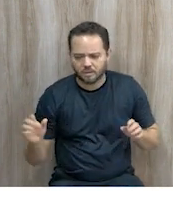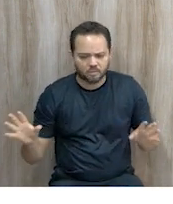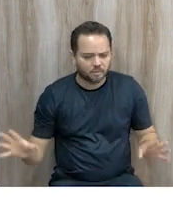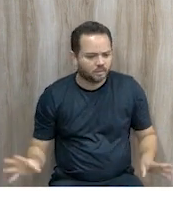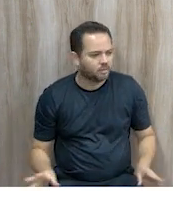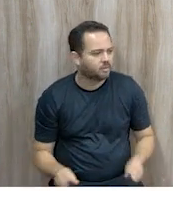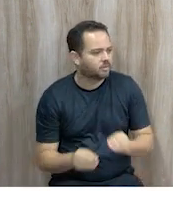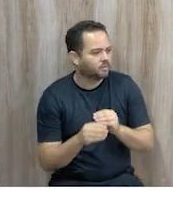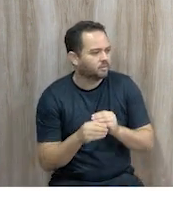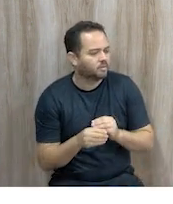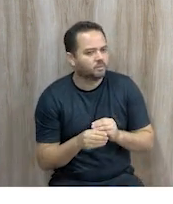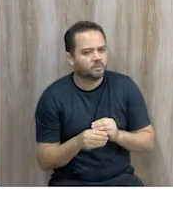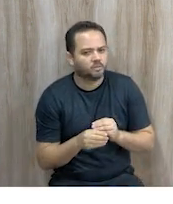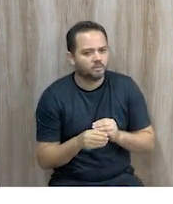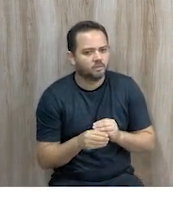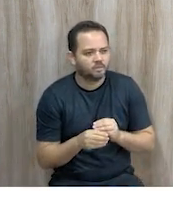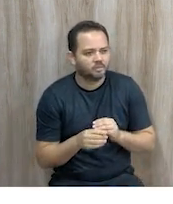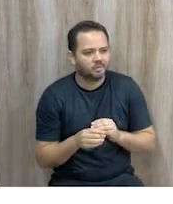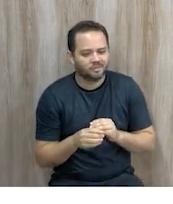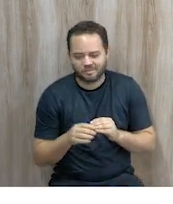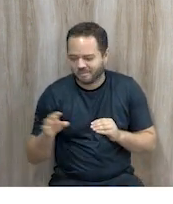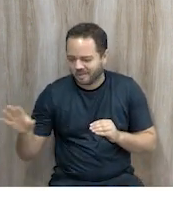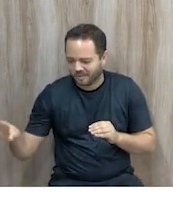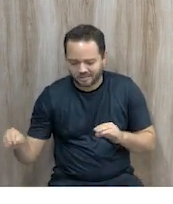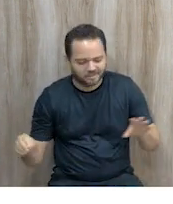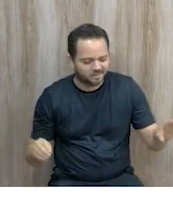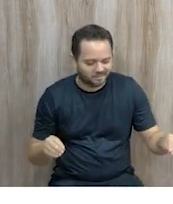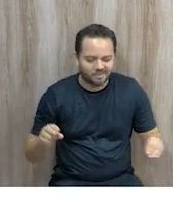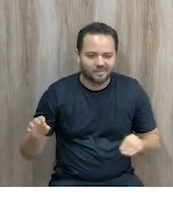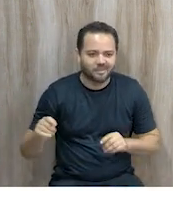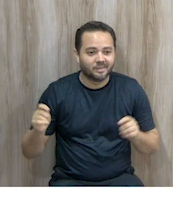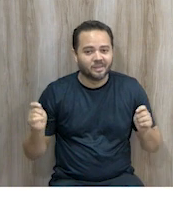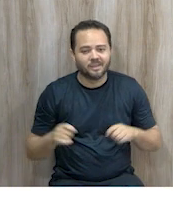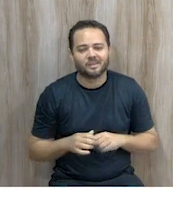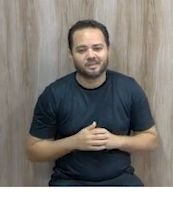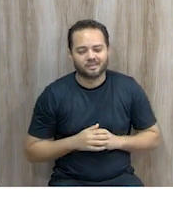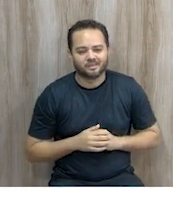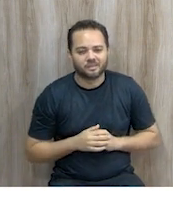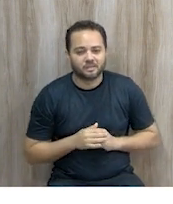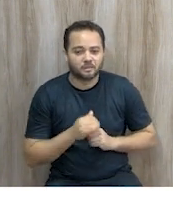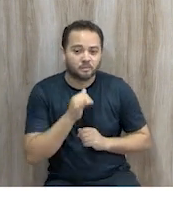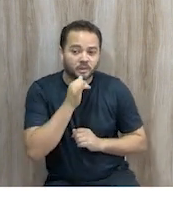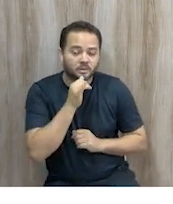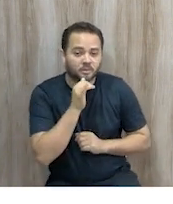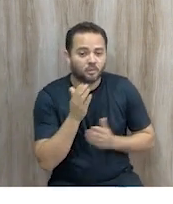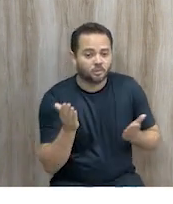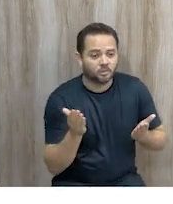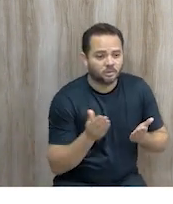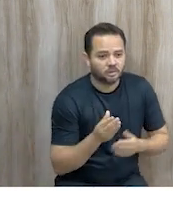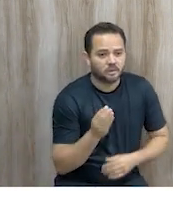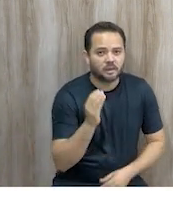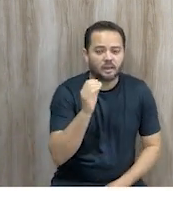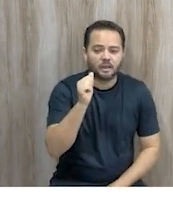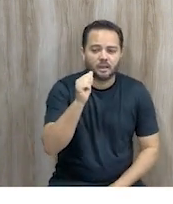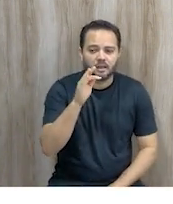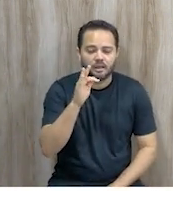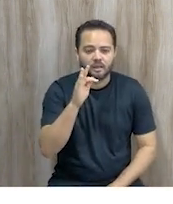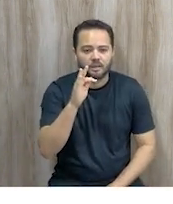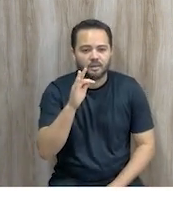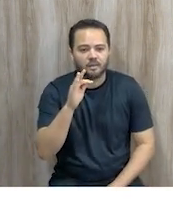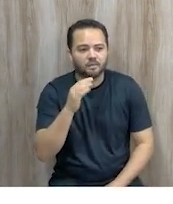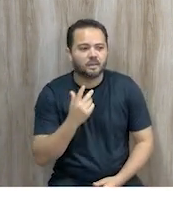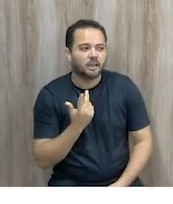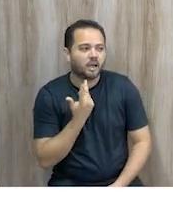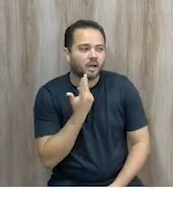inicialmente descritas com incisões relaxantes, hoje a gente pode fazer, por exemplo, um CAF, né, que seria aquela das incisões